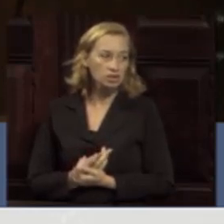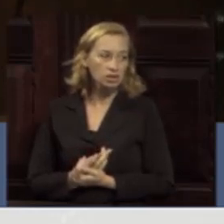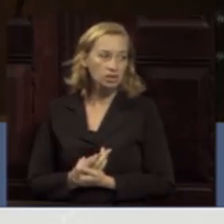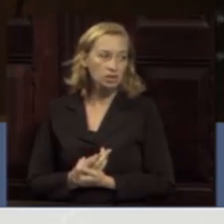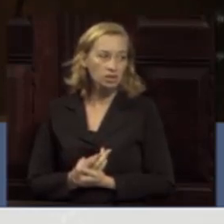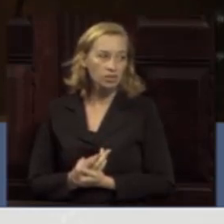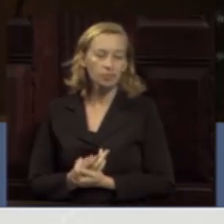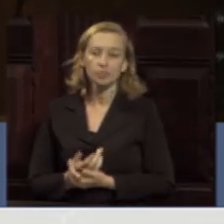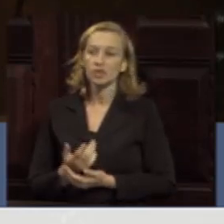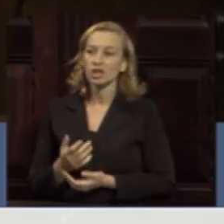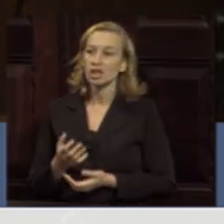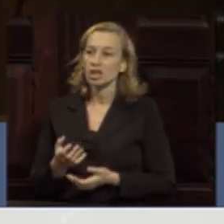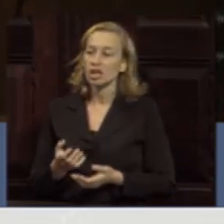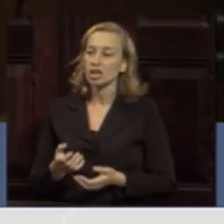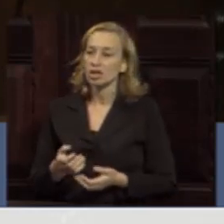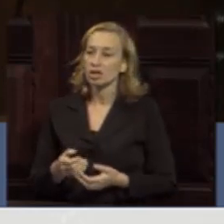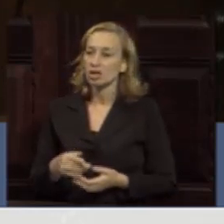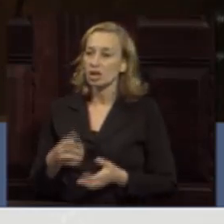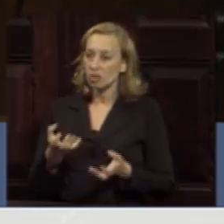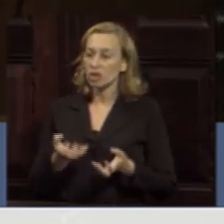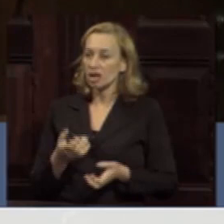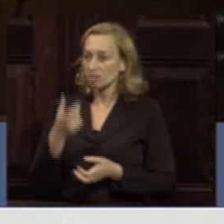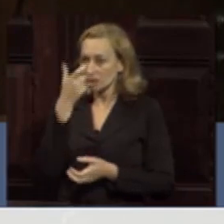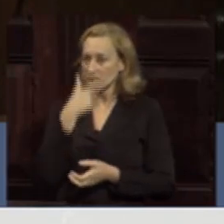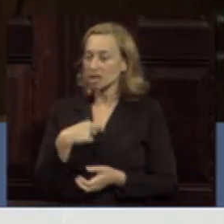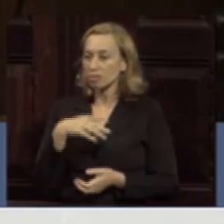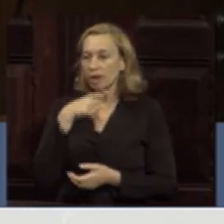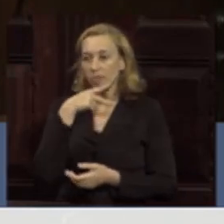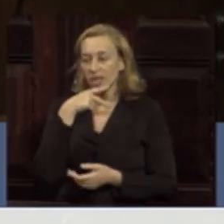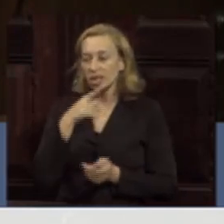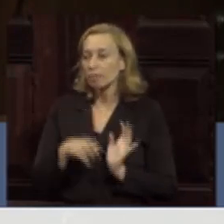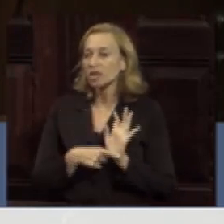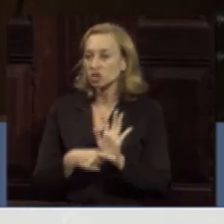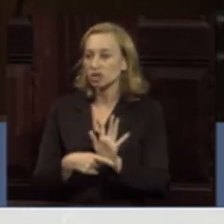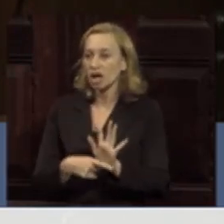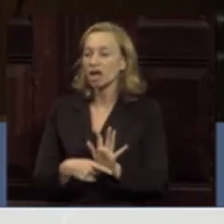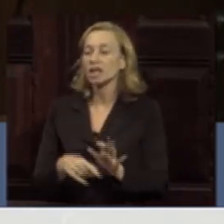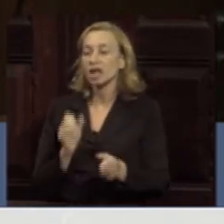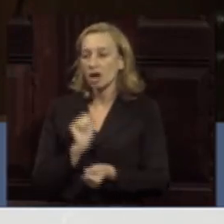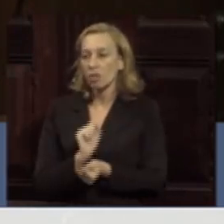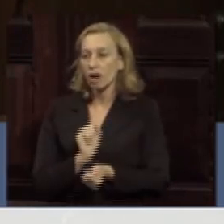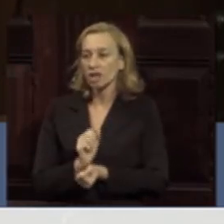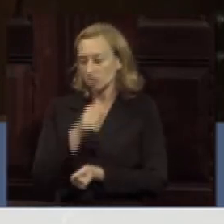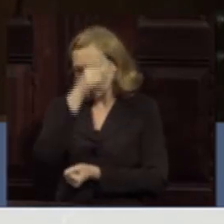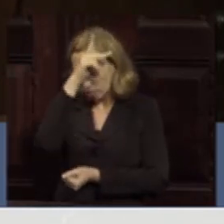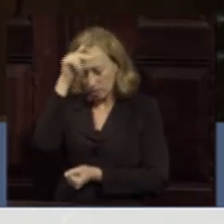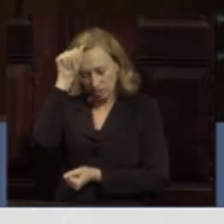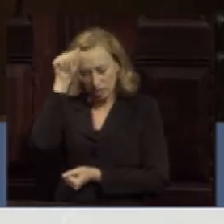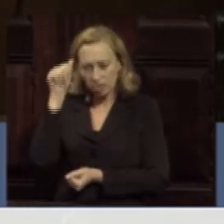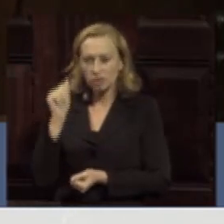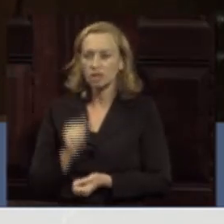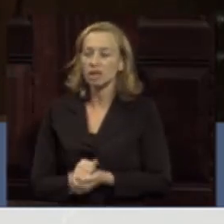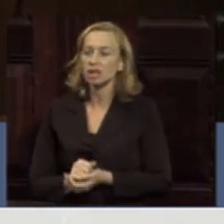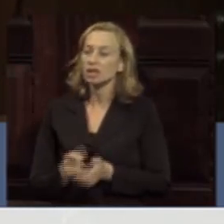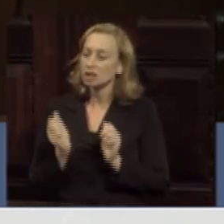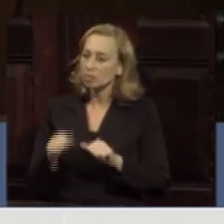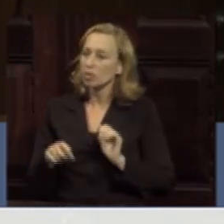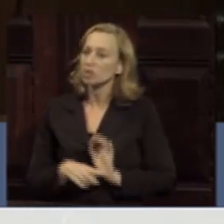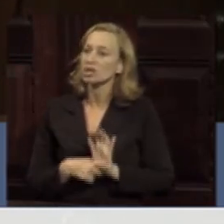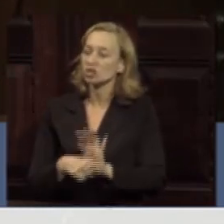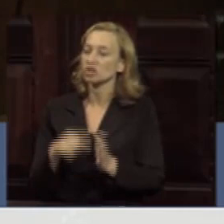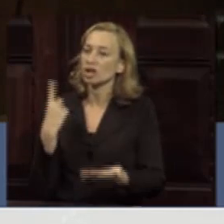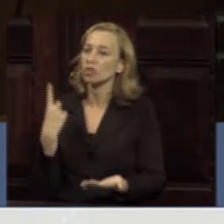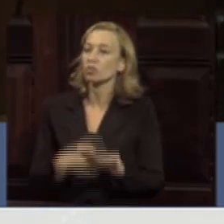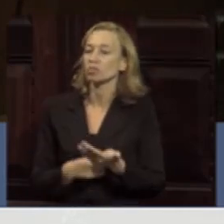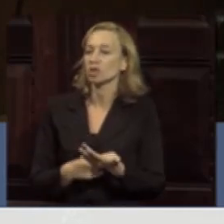melhor, eu faço o contrário. Eu espero imensamente que o prefeito Marcelo Crivella cumpra esses compromissos que ele está